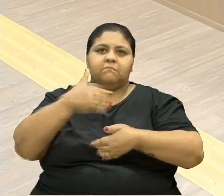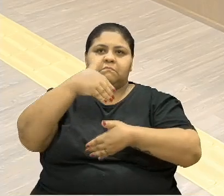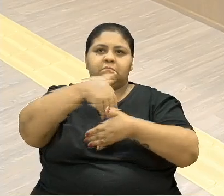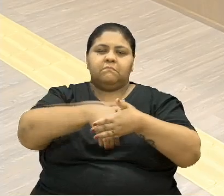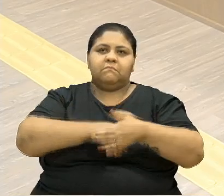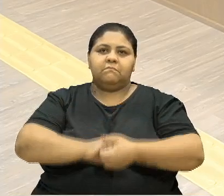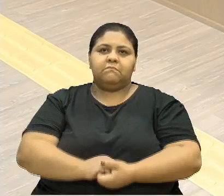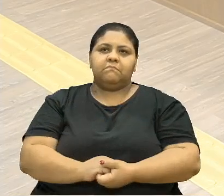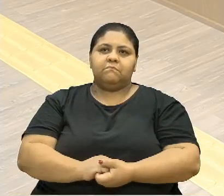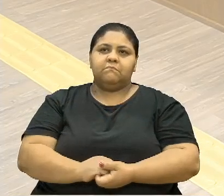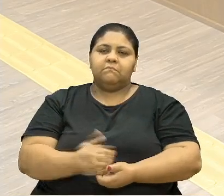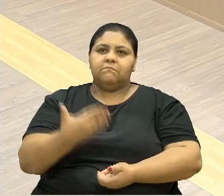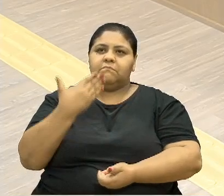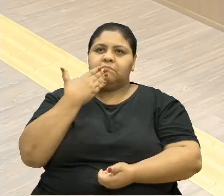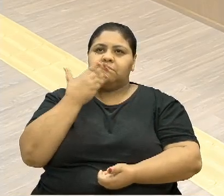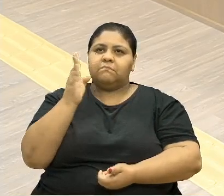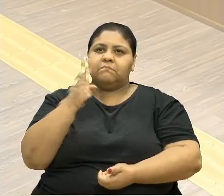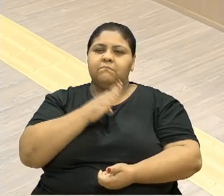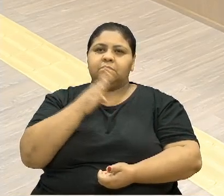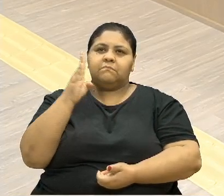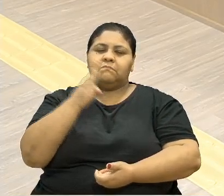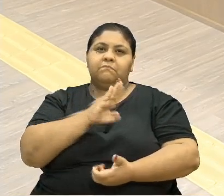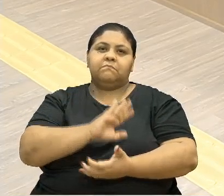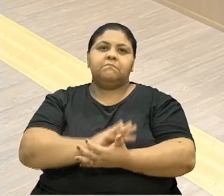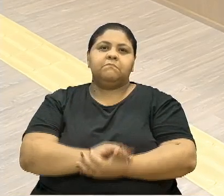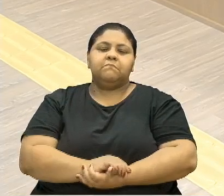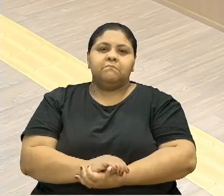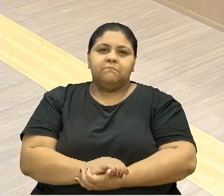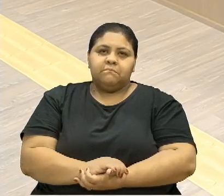votação, o regime de urgência.